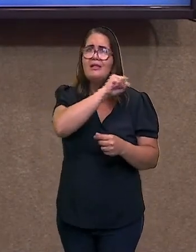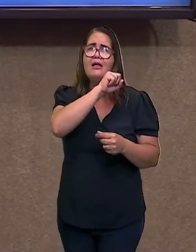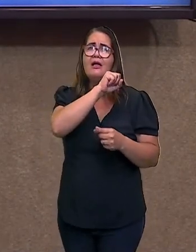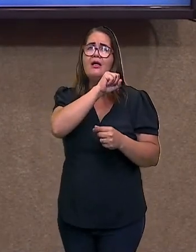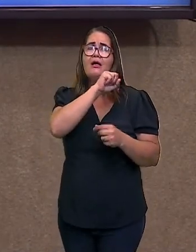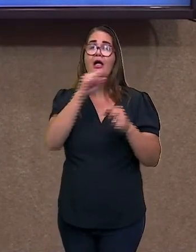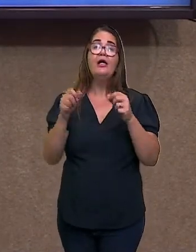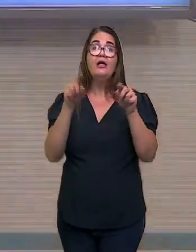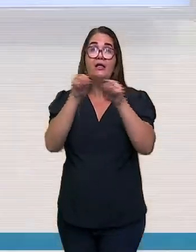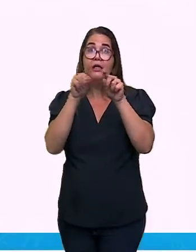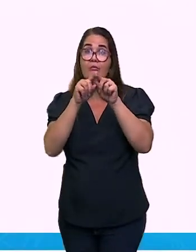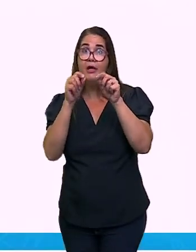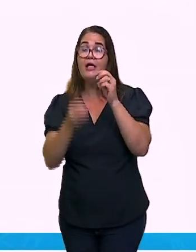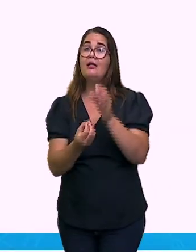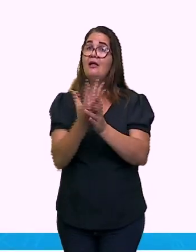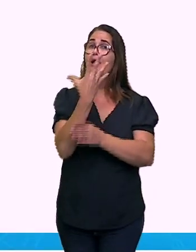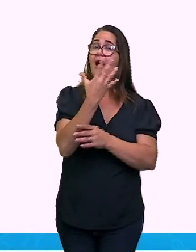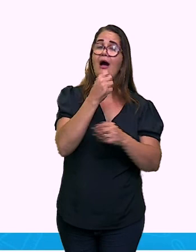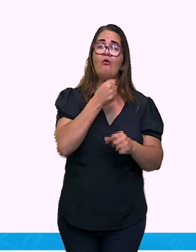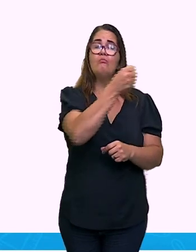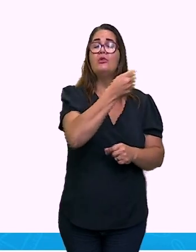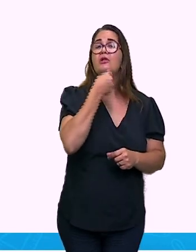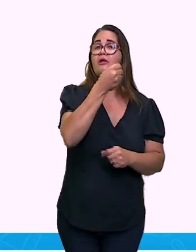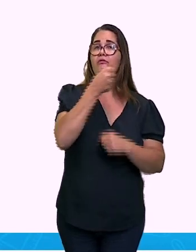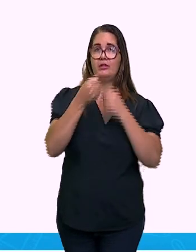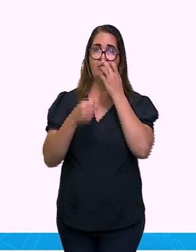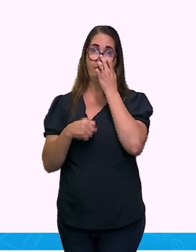entrevista? Primeira coisa, eu vou